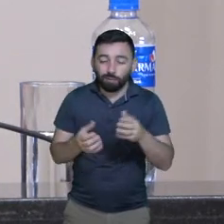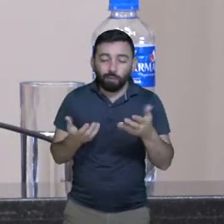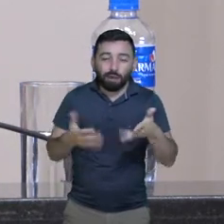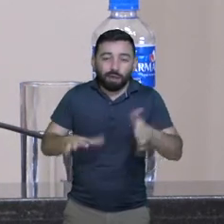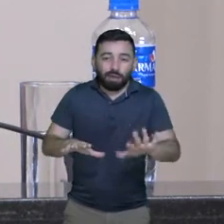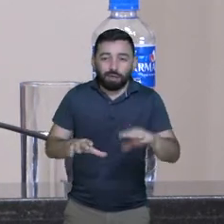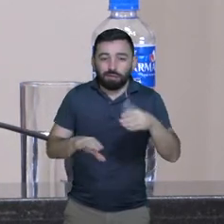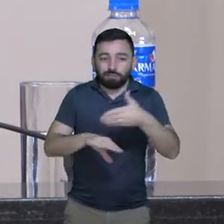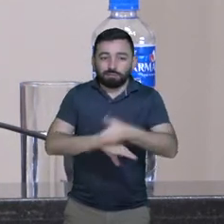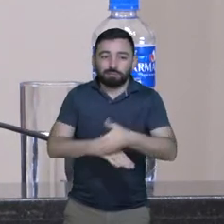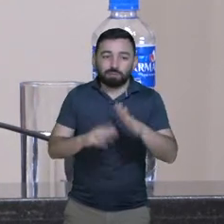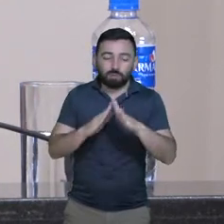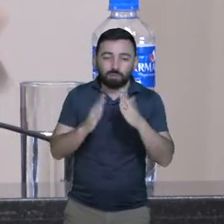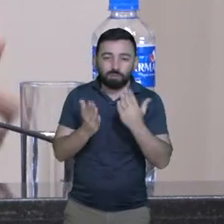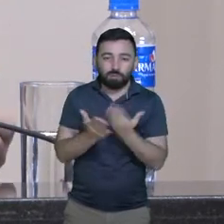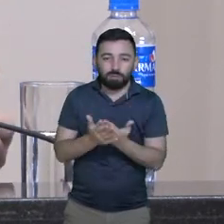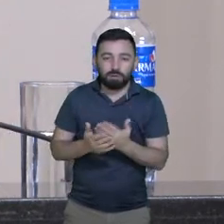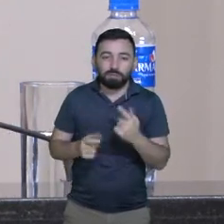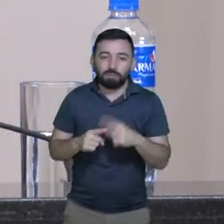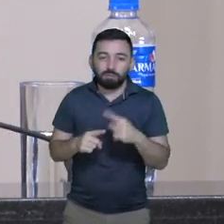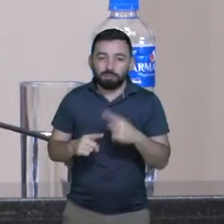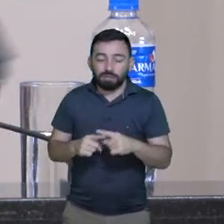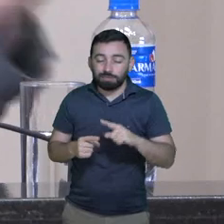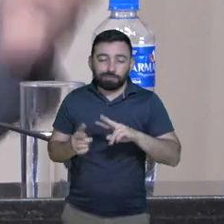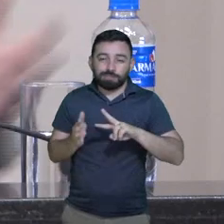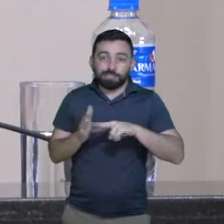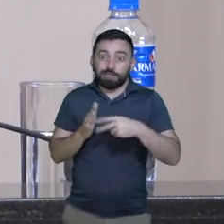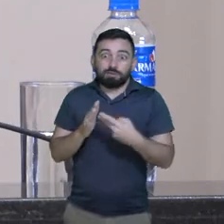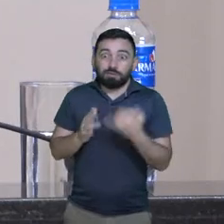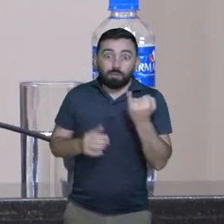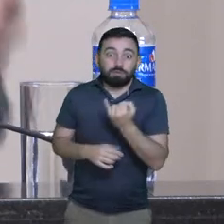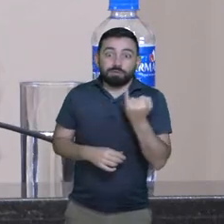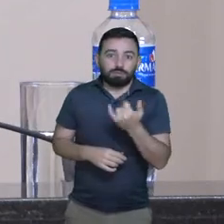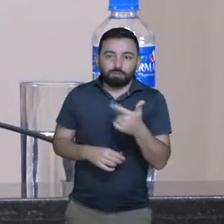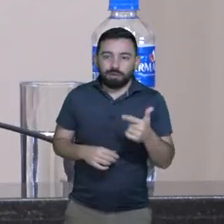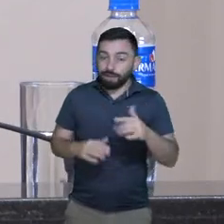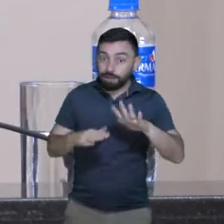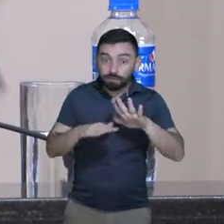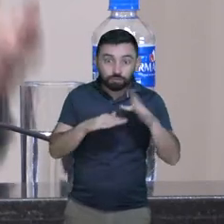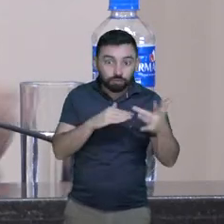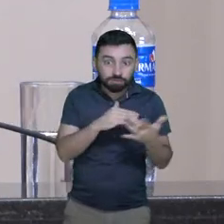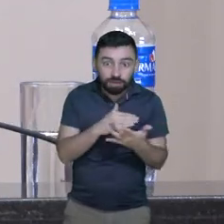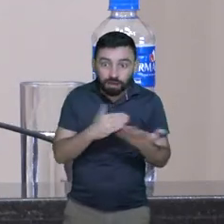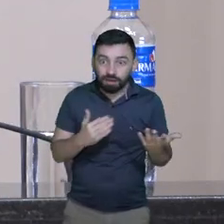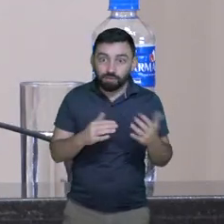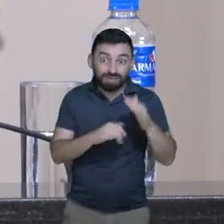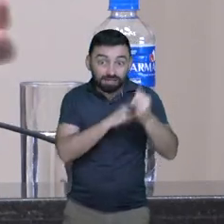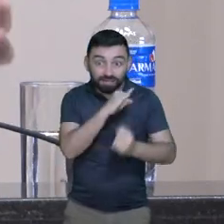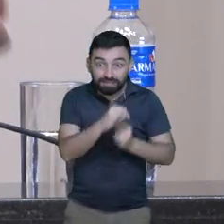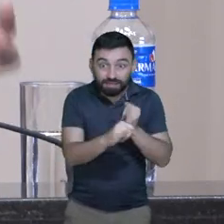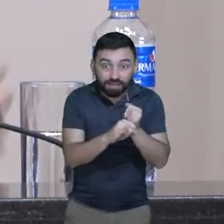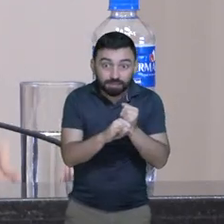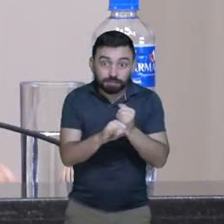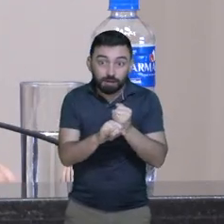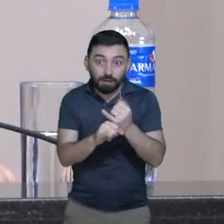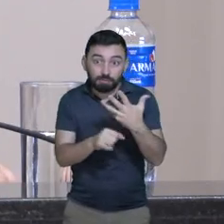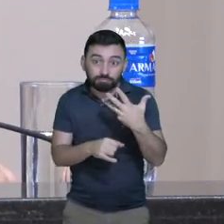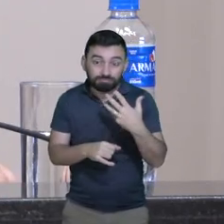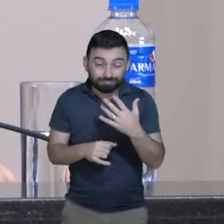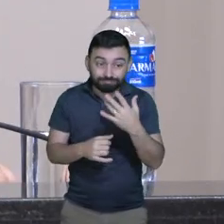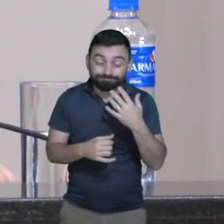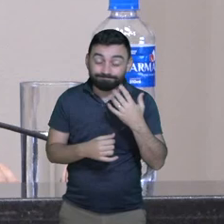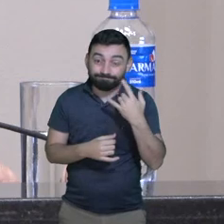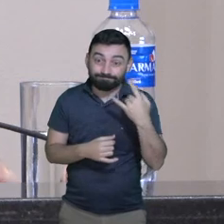escola porque não é mais significativa porque as redes sociais a internet atrai muito mais né